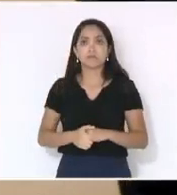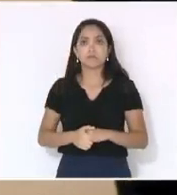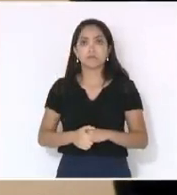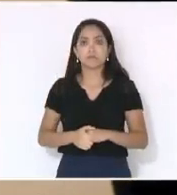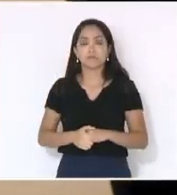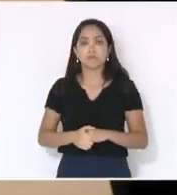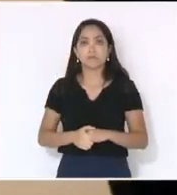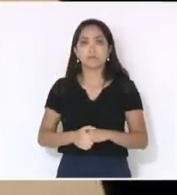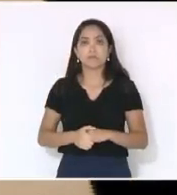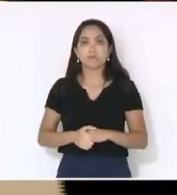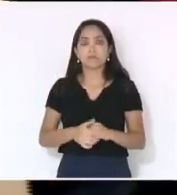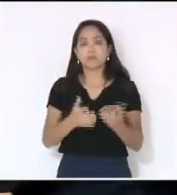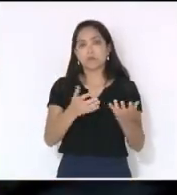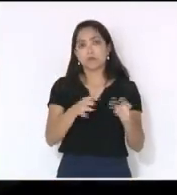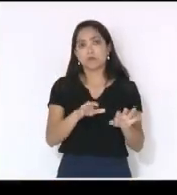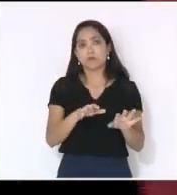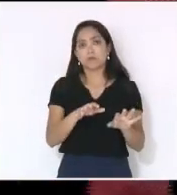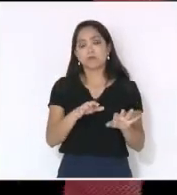Na sequência,